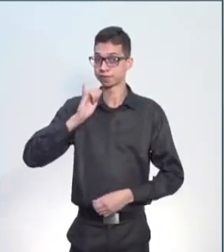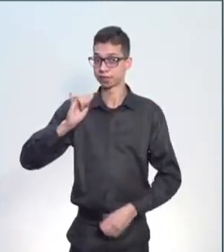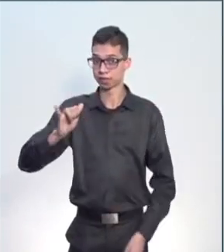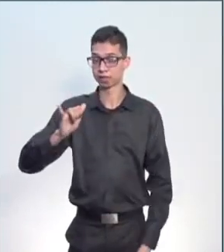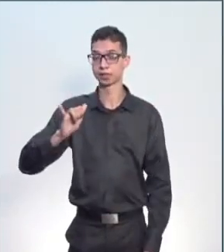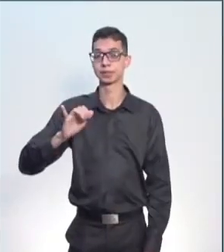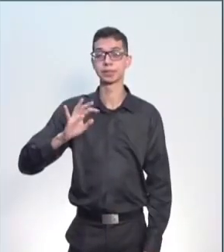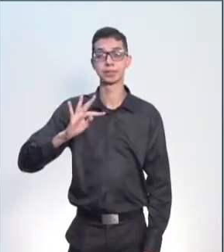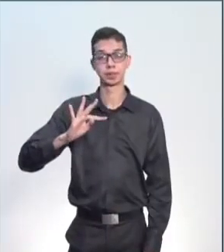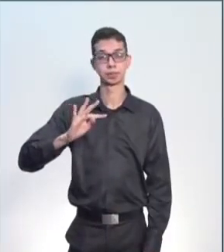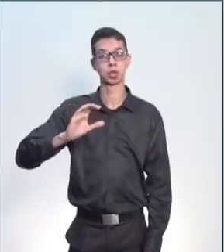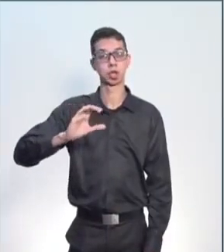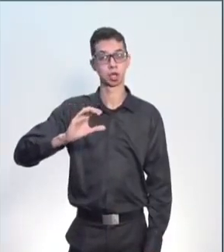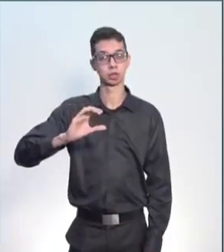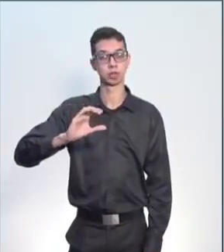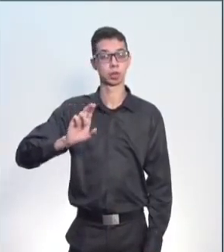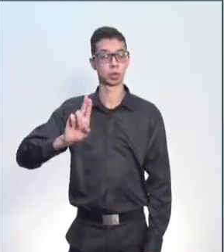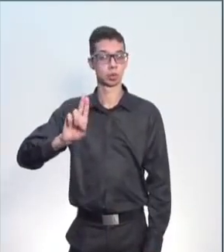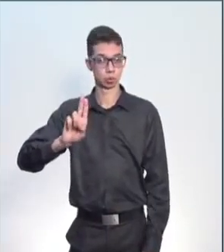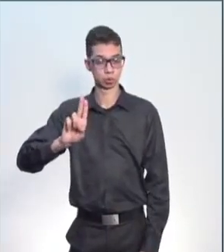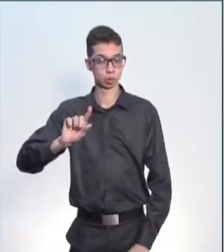União sob pena de